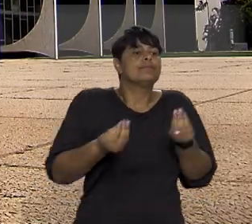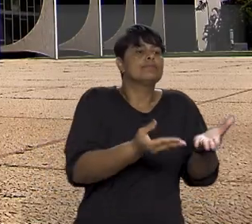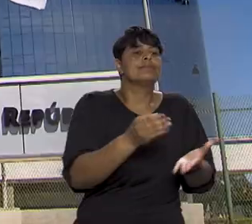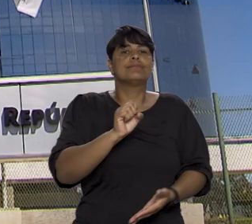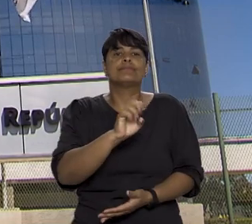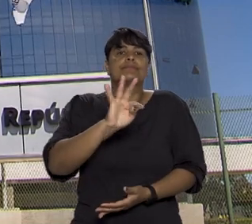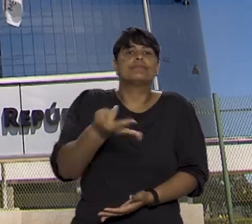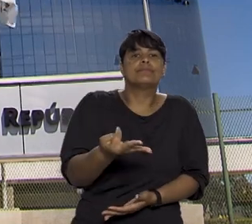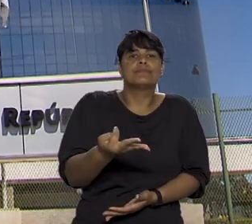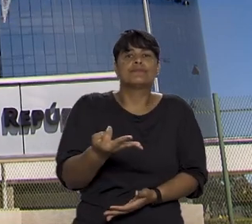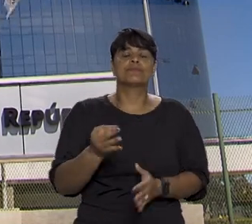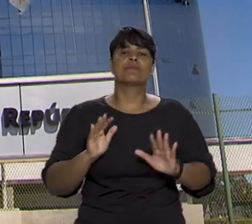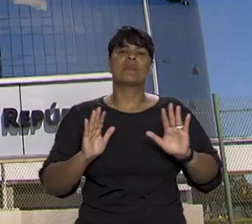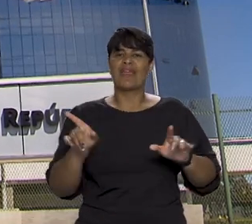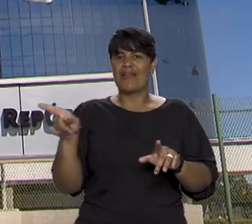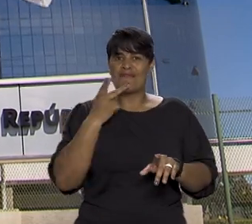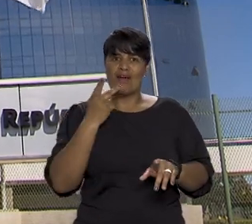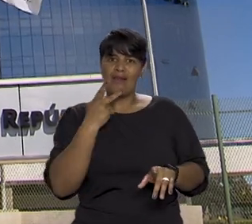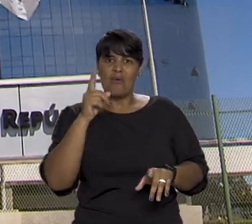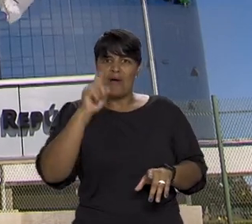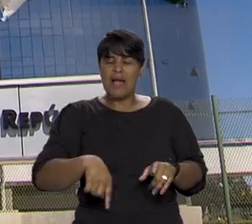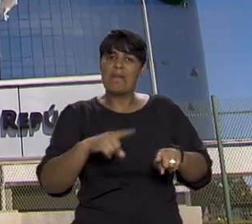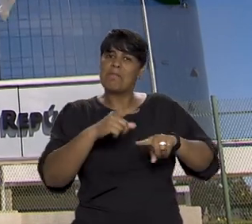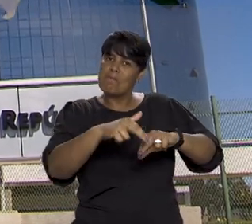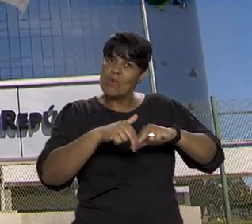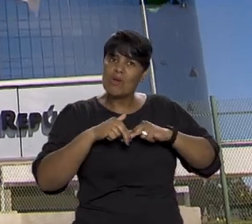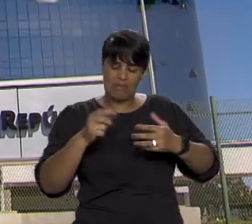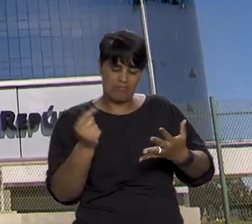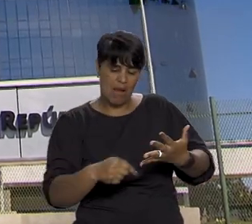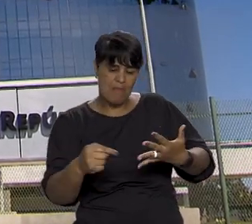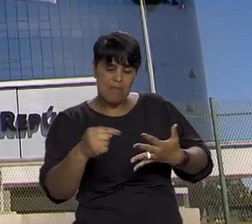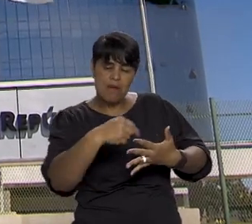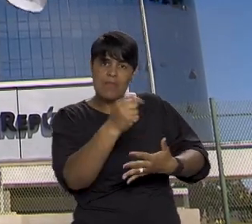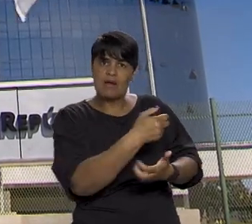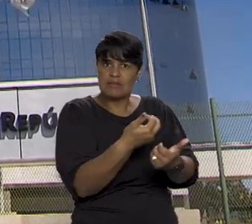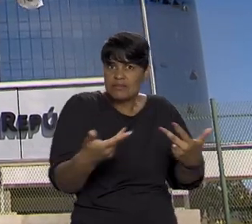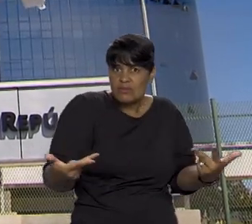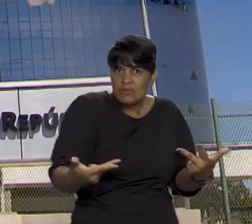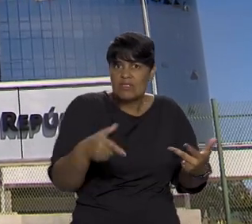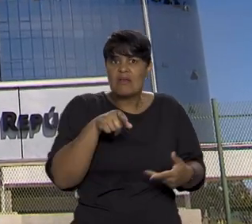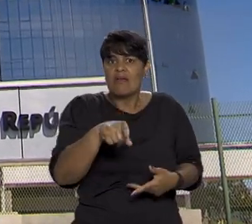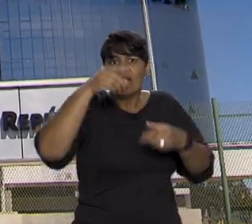Federal o MPF alegou que fundamenta os adotados e